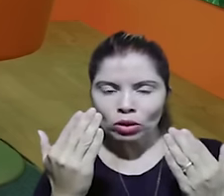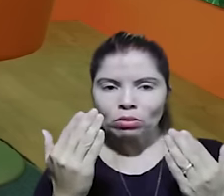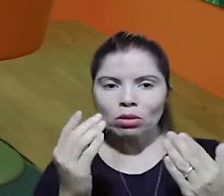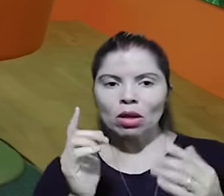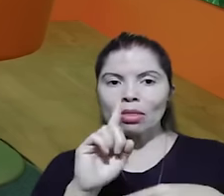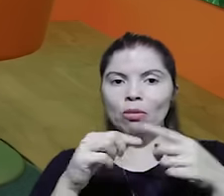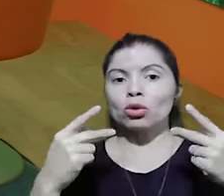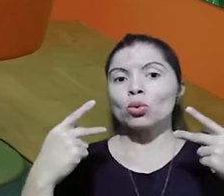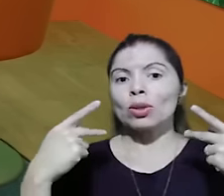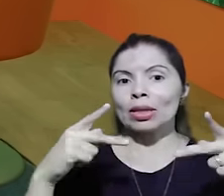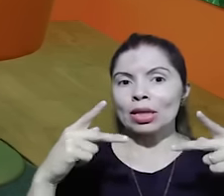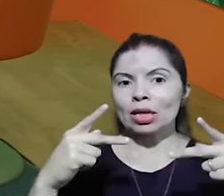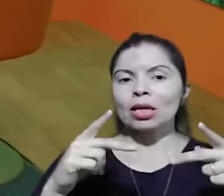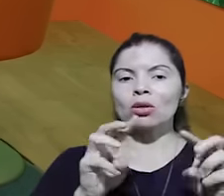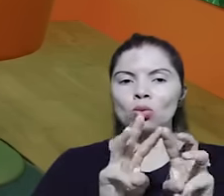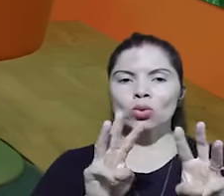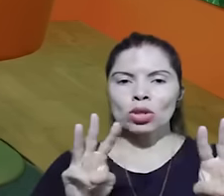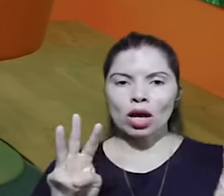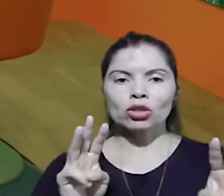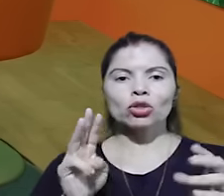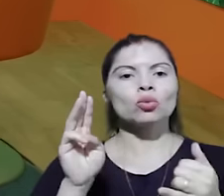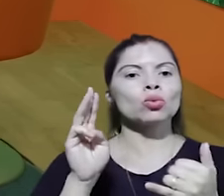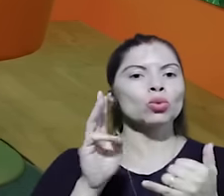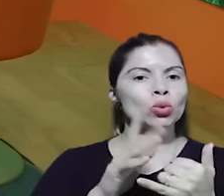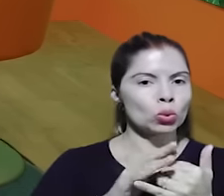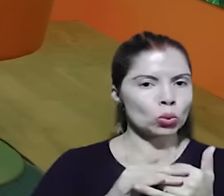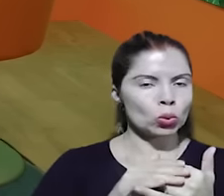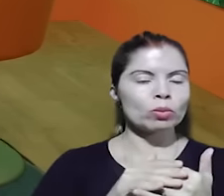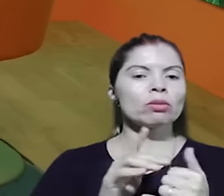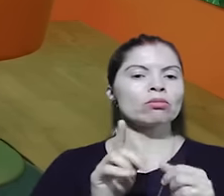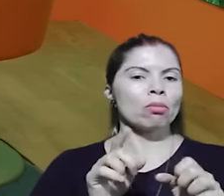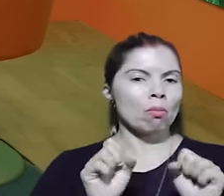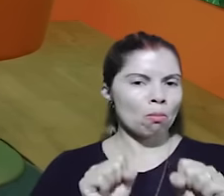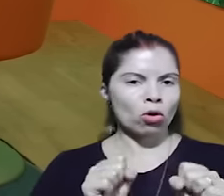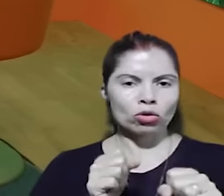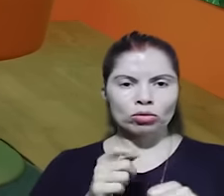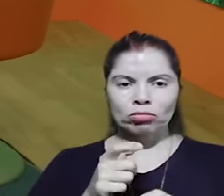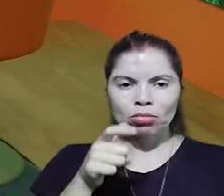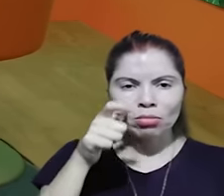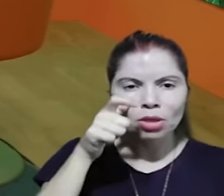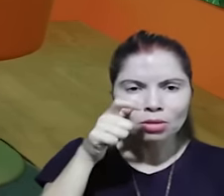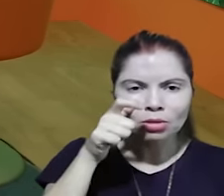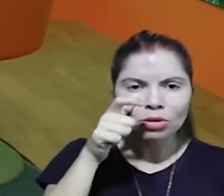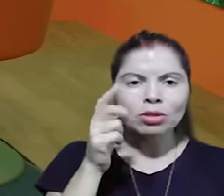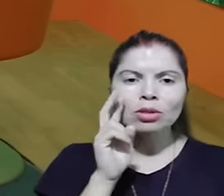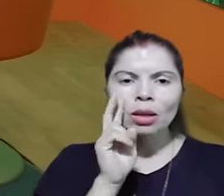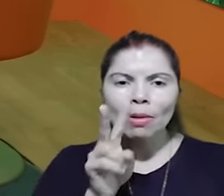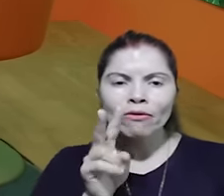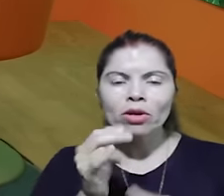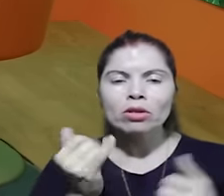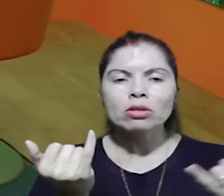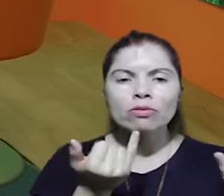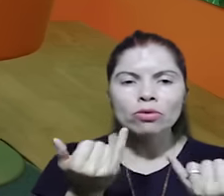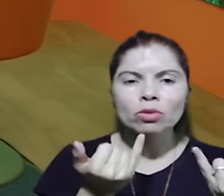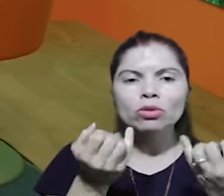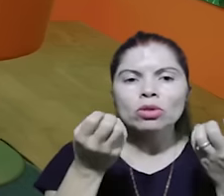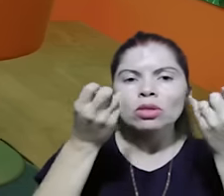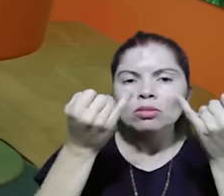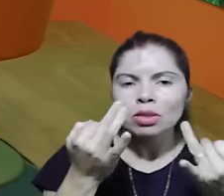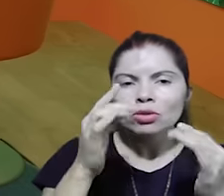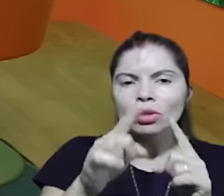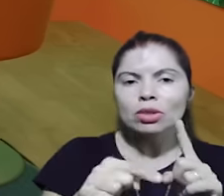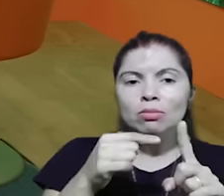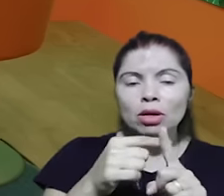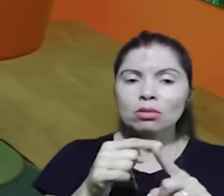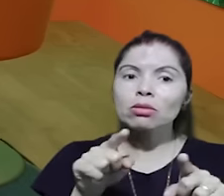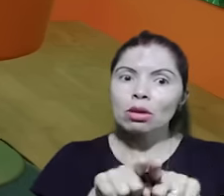disponível no nosso site no nosso YouTube do cebr São Paulo que vocês podem retomar e para assistir novamente toda a explicação dos dois e também como